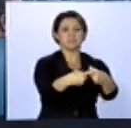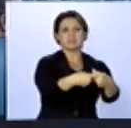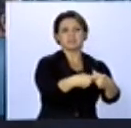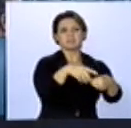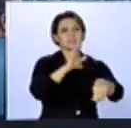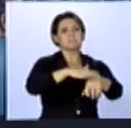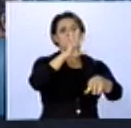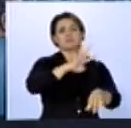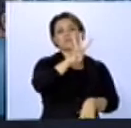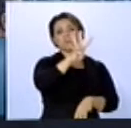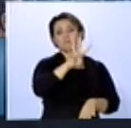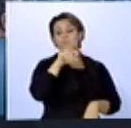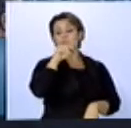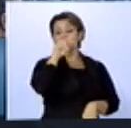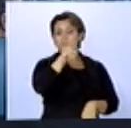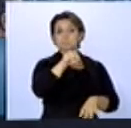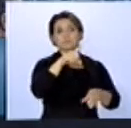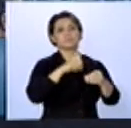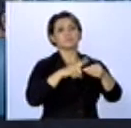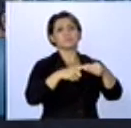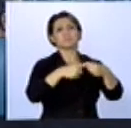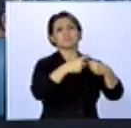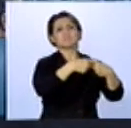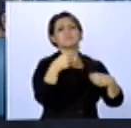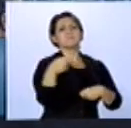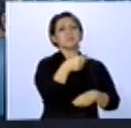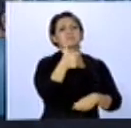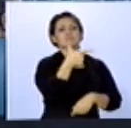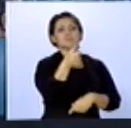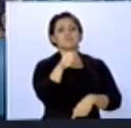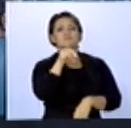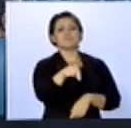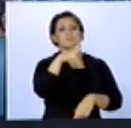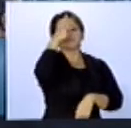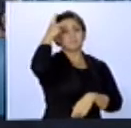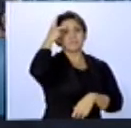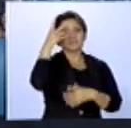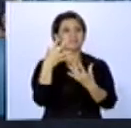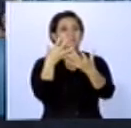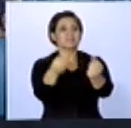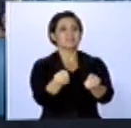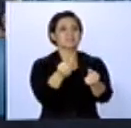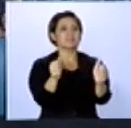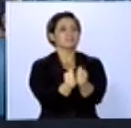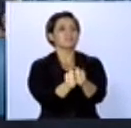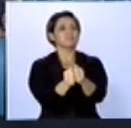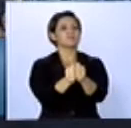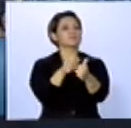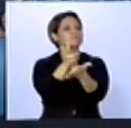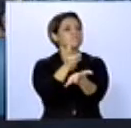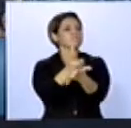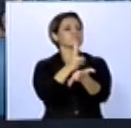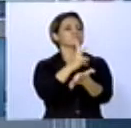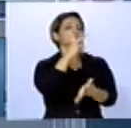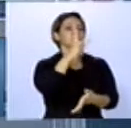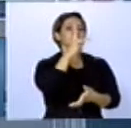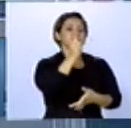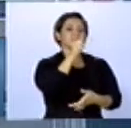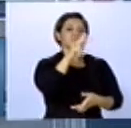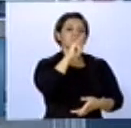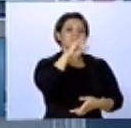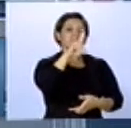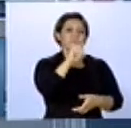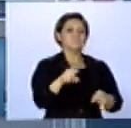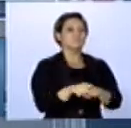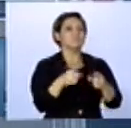4.000 municípios tem menos de 20 mil habitantes sejam Procurados para se filiarem a determinados partidos ou mesmo para que seja um candidatos com